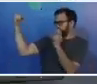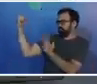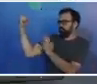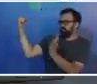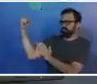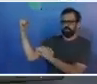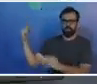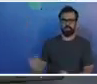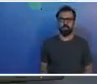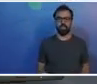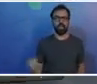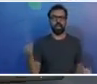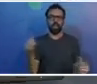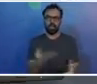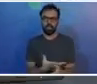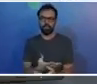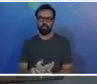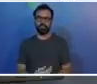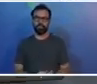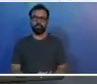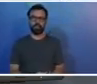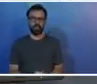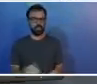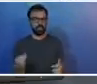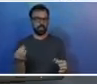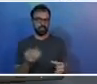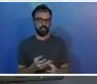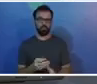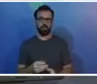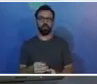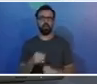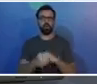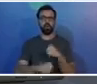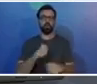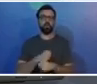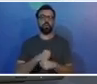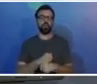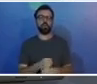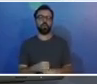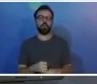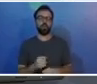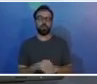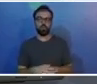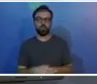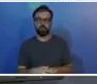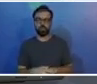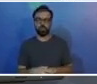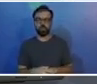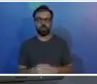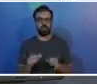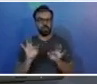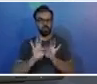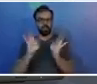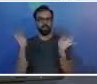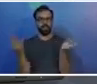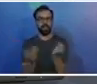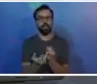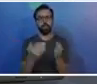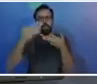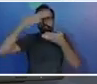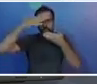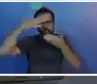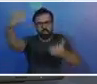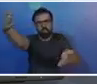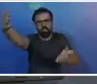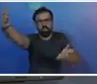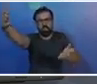fortes, chegaram até o fim. Estamos terminando o ano letivo, graças a Deus. Família, muito obrigada pelo